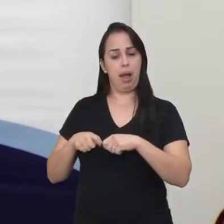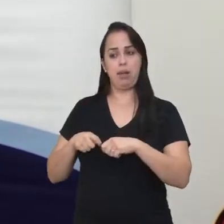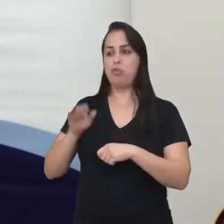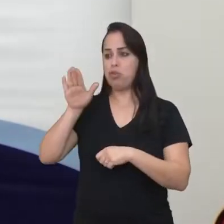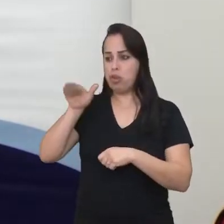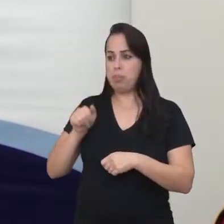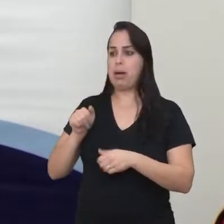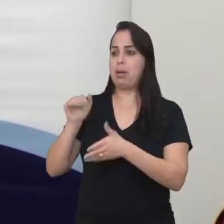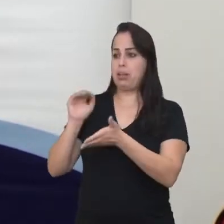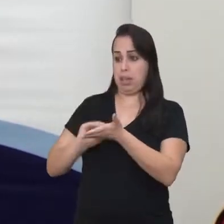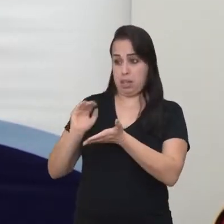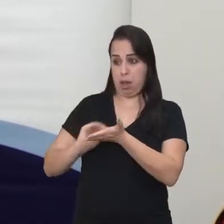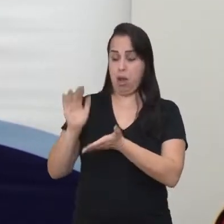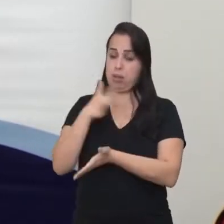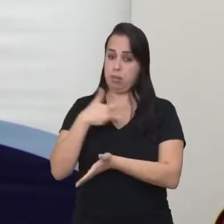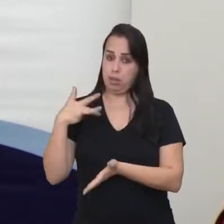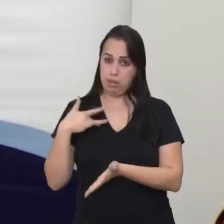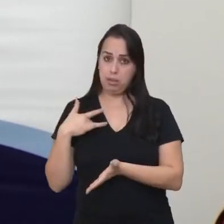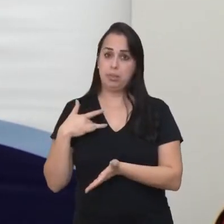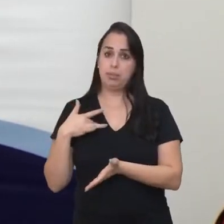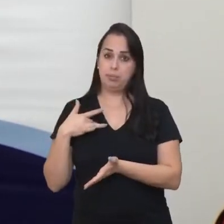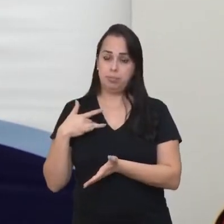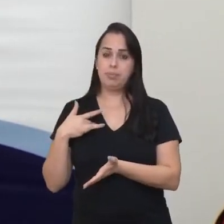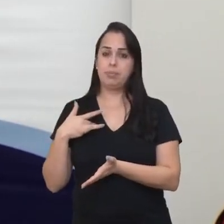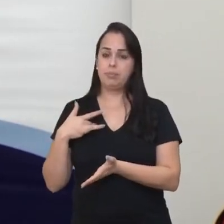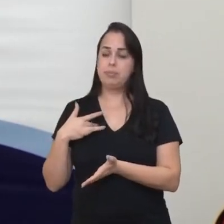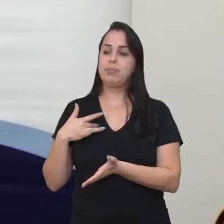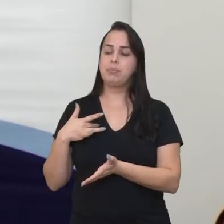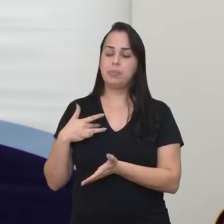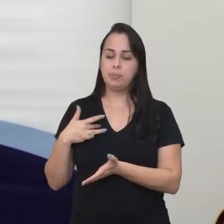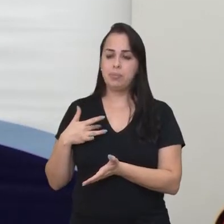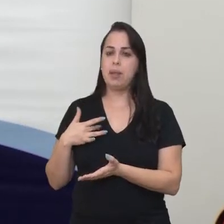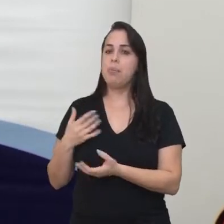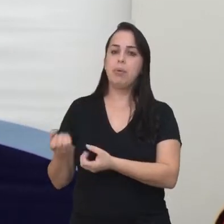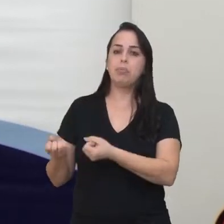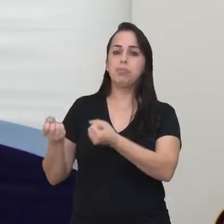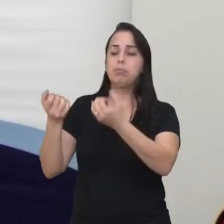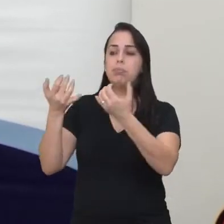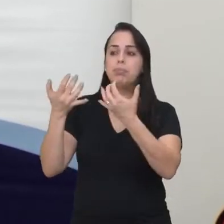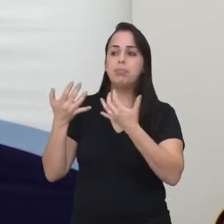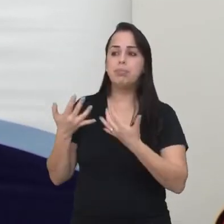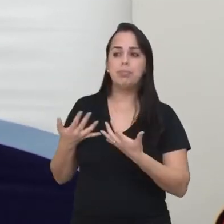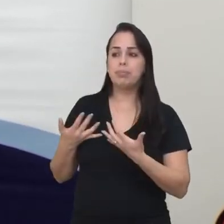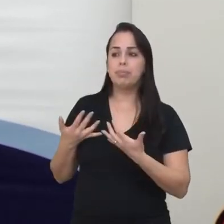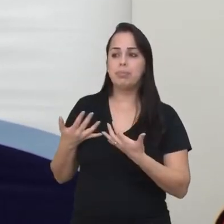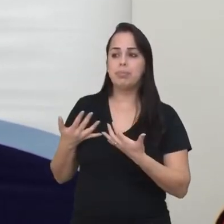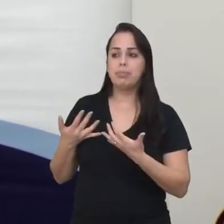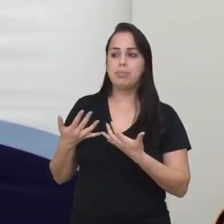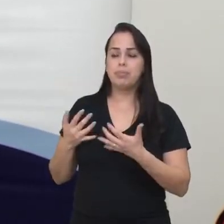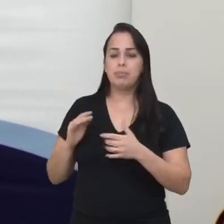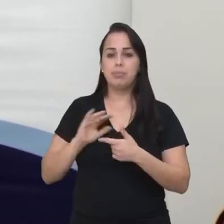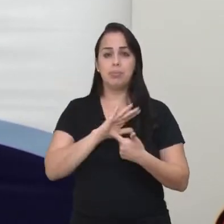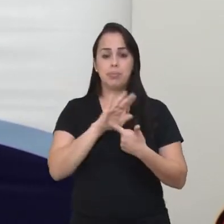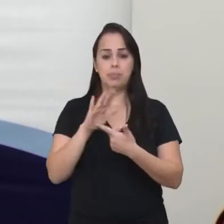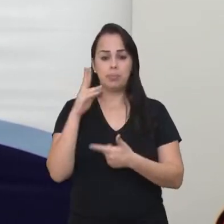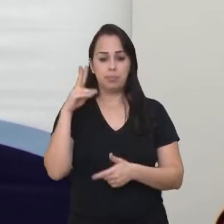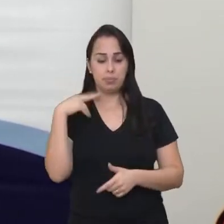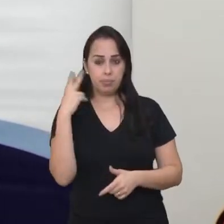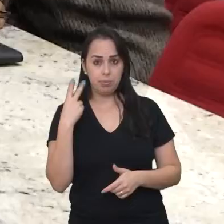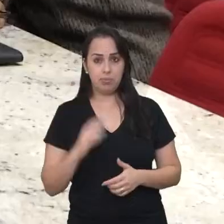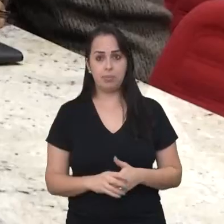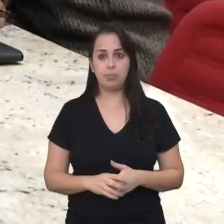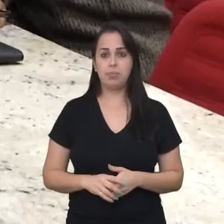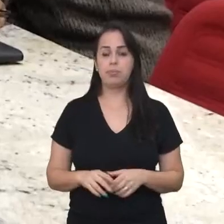autonomia para a convocação da Secretaria de Saúde, em especial, para trazer informação a todos os